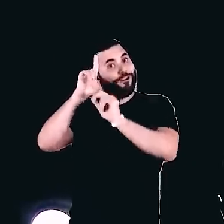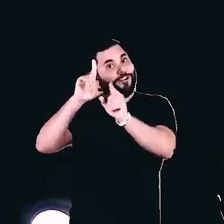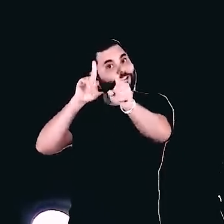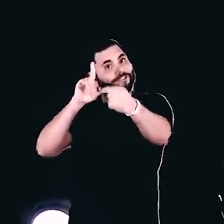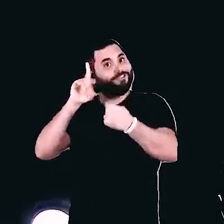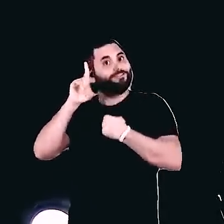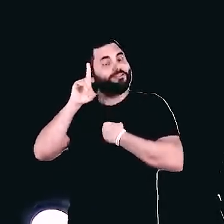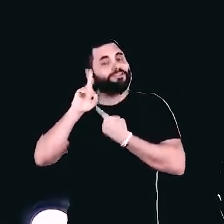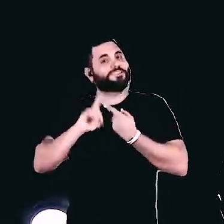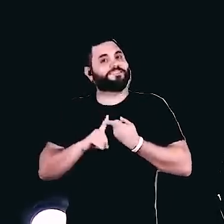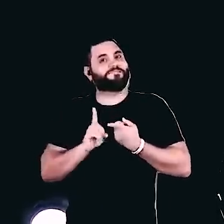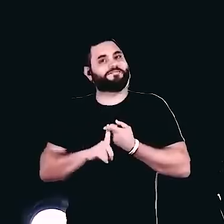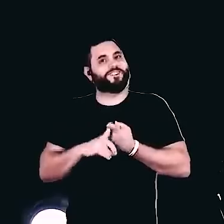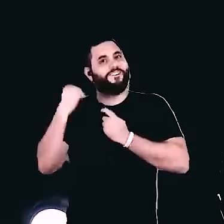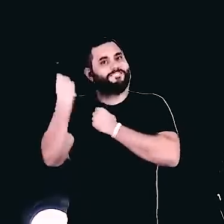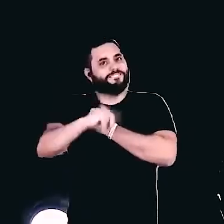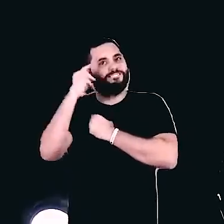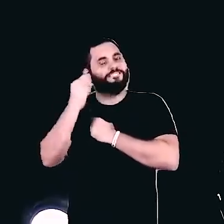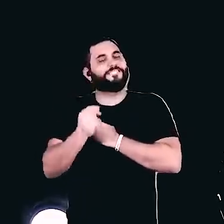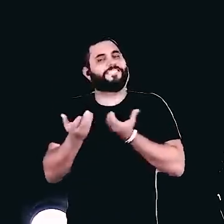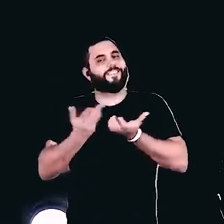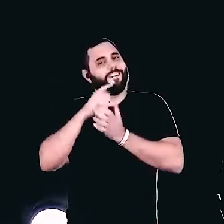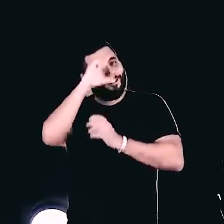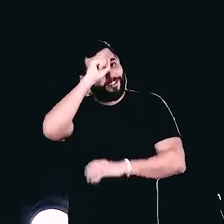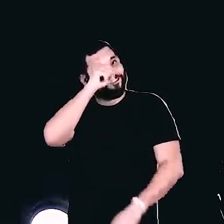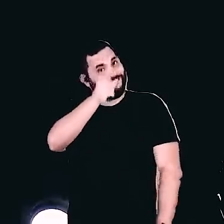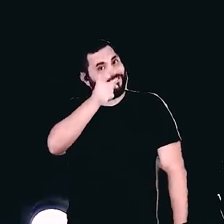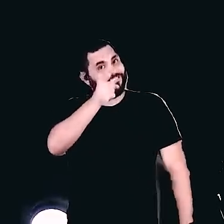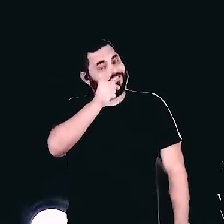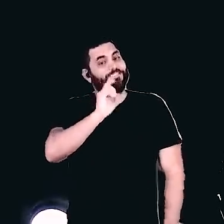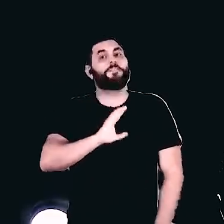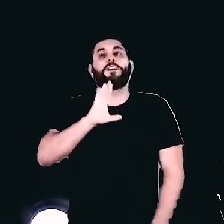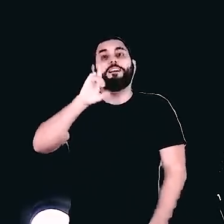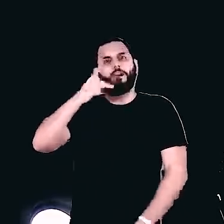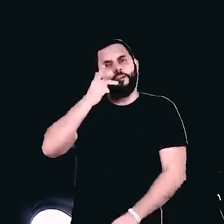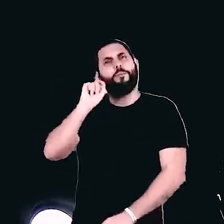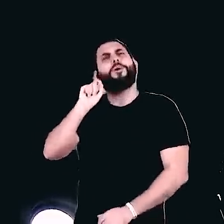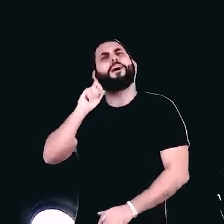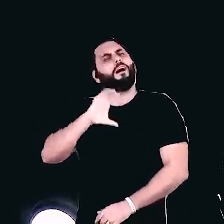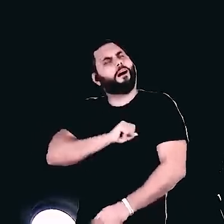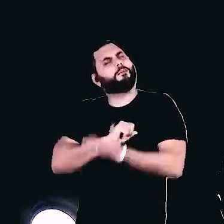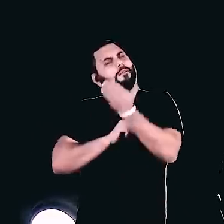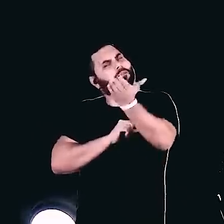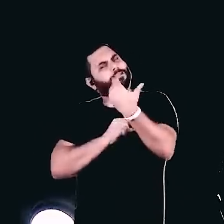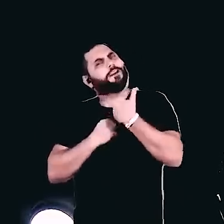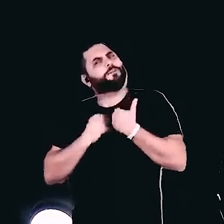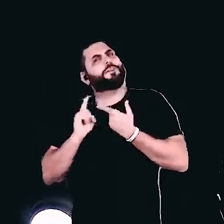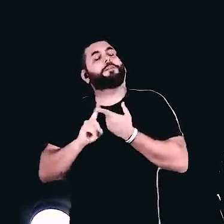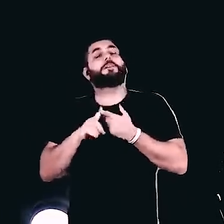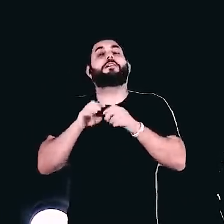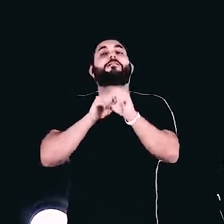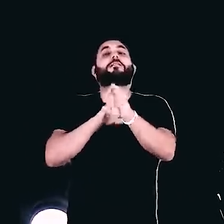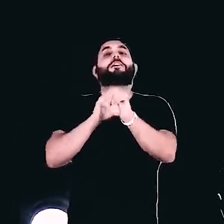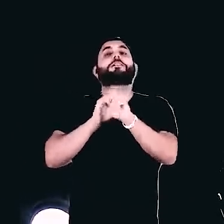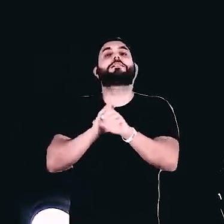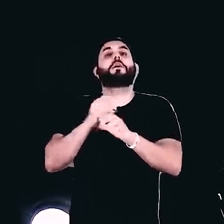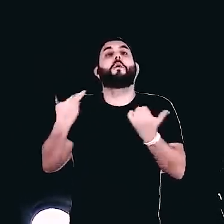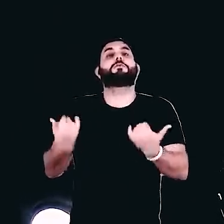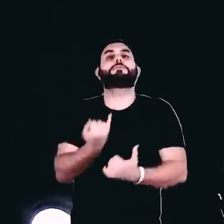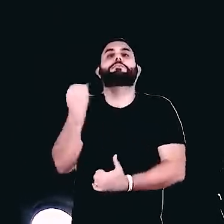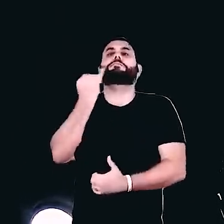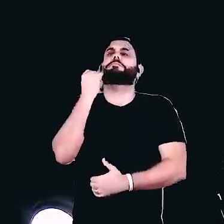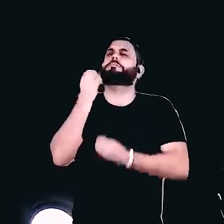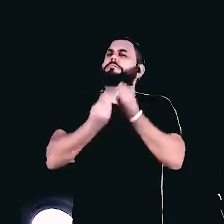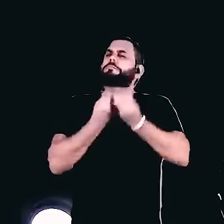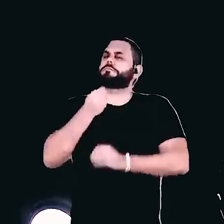você. Vai dar umas lapadinhas na gente. Mas ele dá assim porque ele ama a gente. Ele vai nos ensinar princípios valiosos de